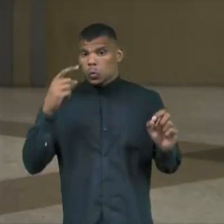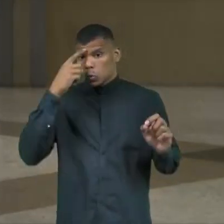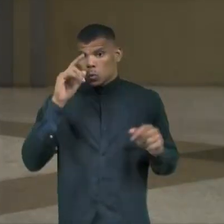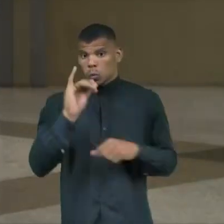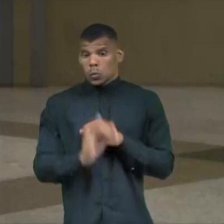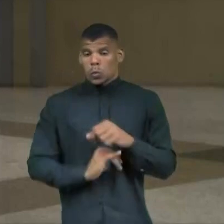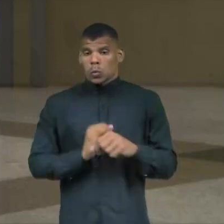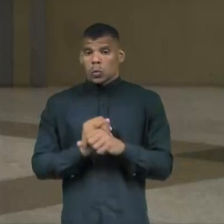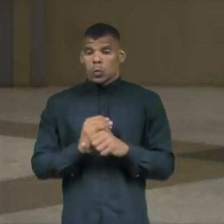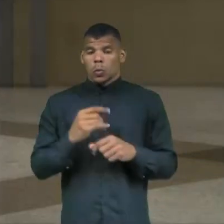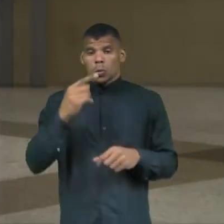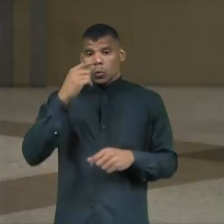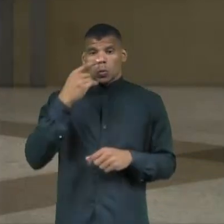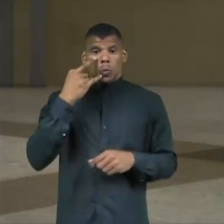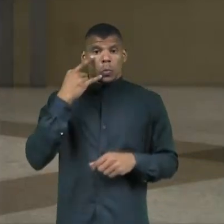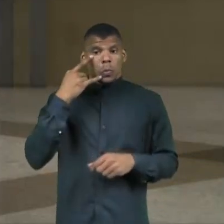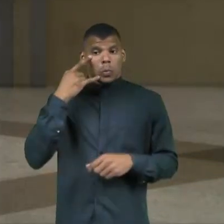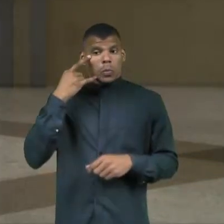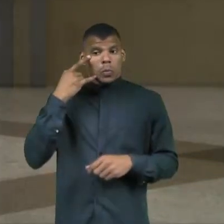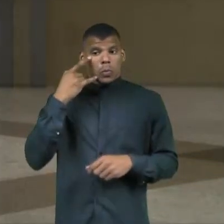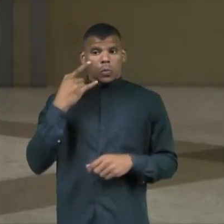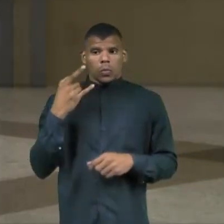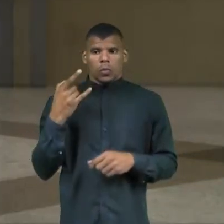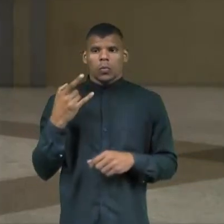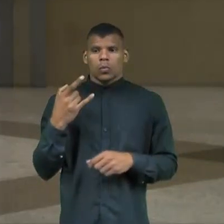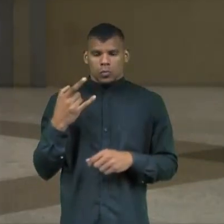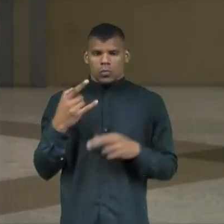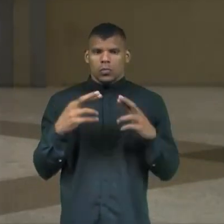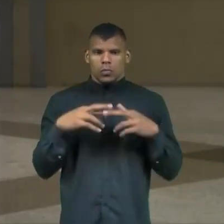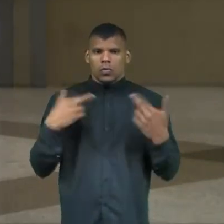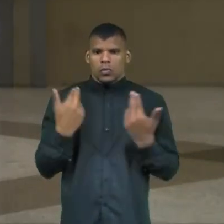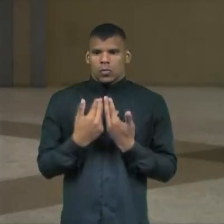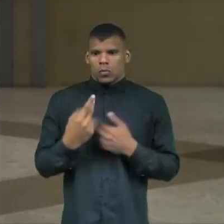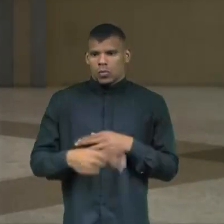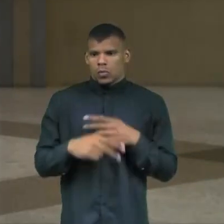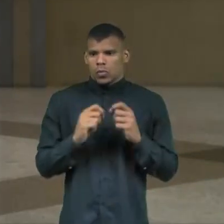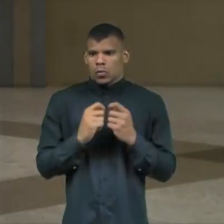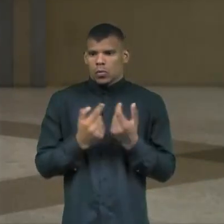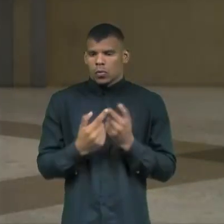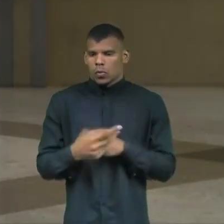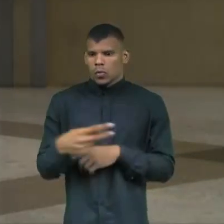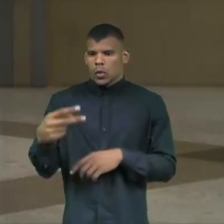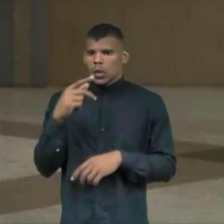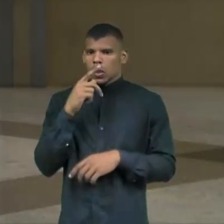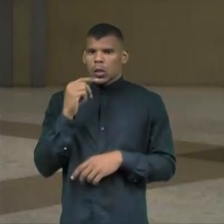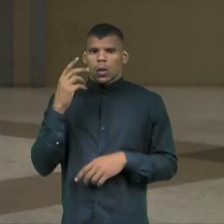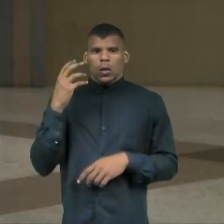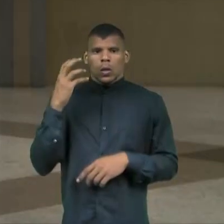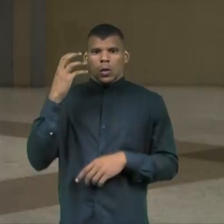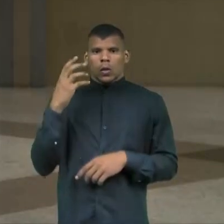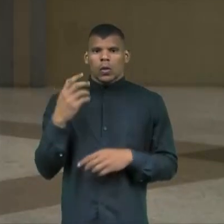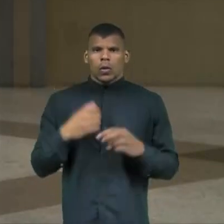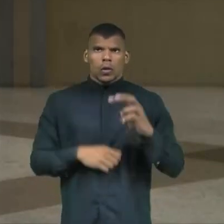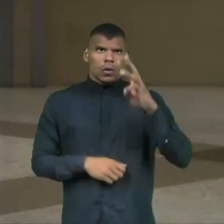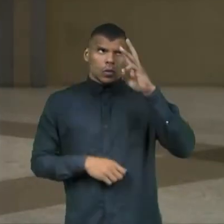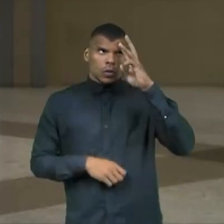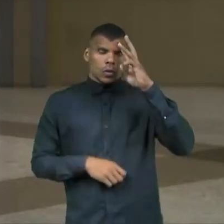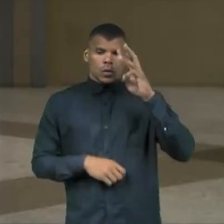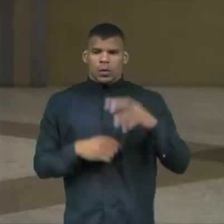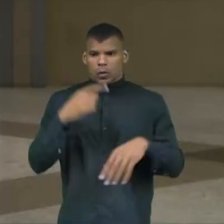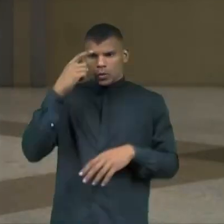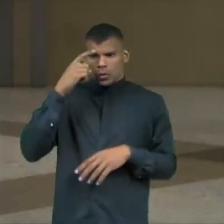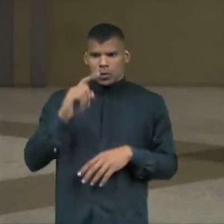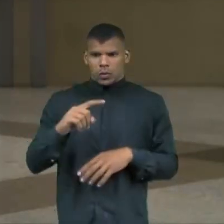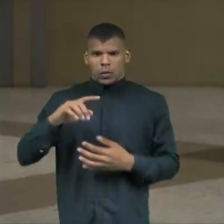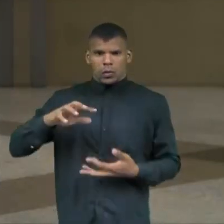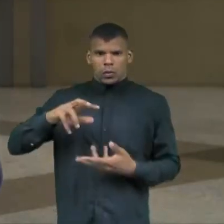de Down. Teve uma importante sessão aqui na Assembleia, presidida pelo presidente Evandro, foi na terça-feira, o Dia Mundial,